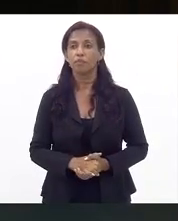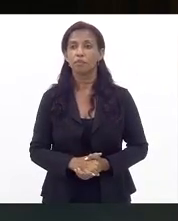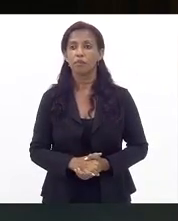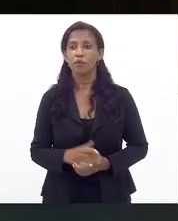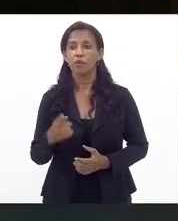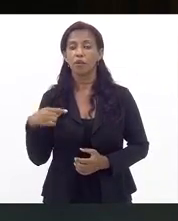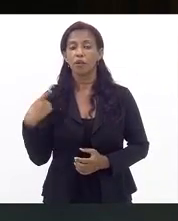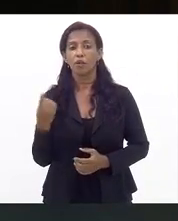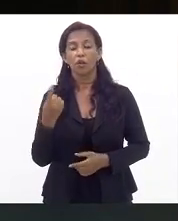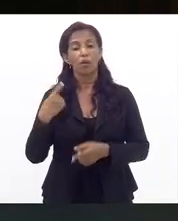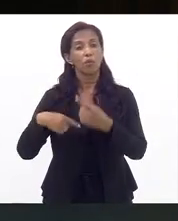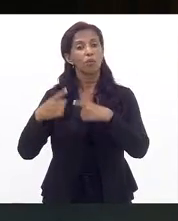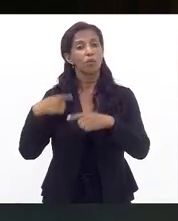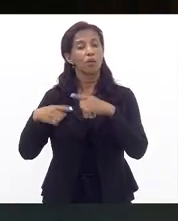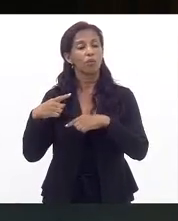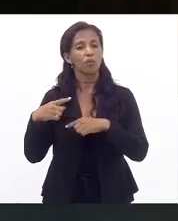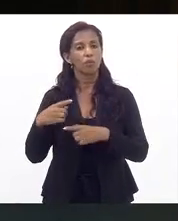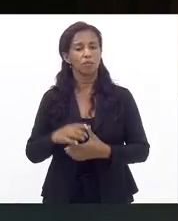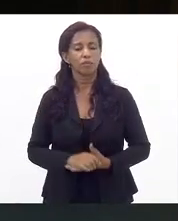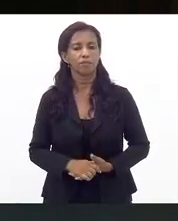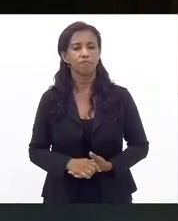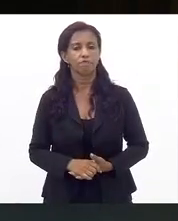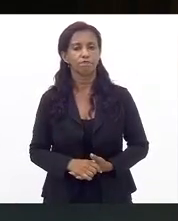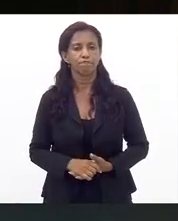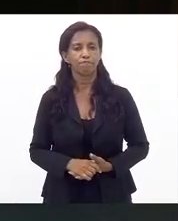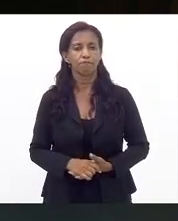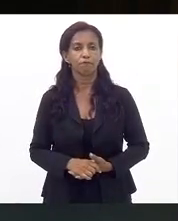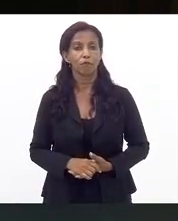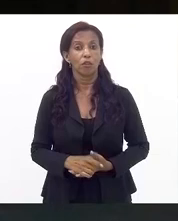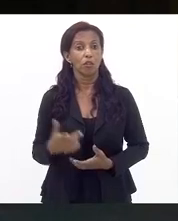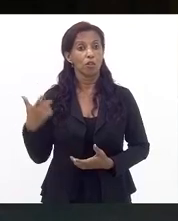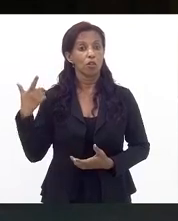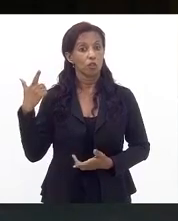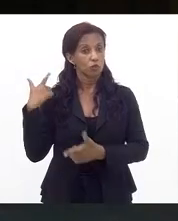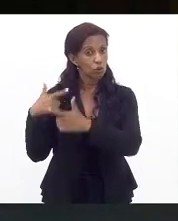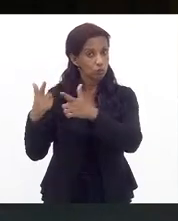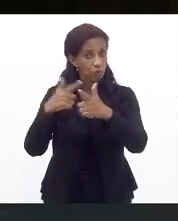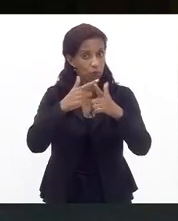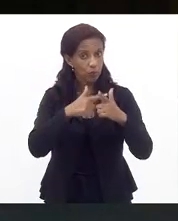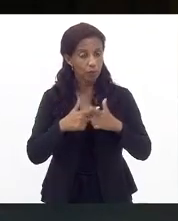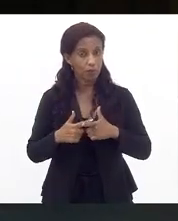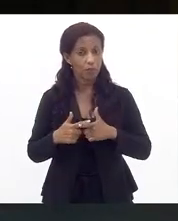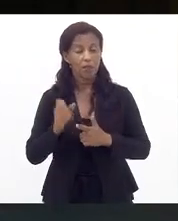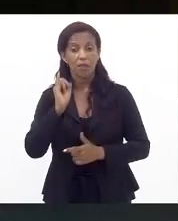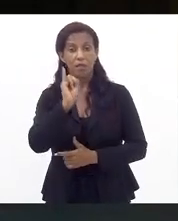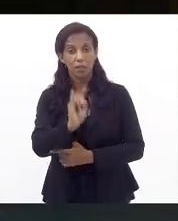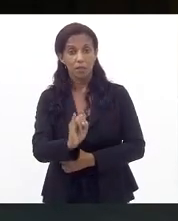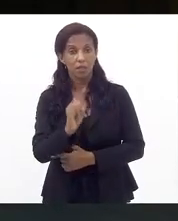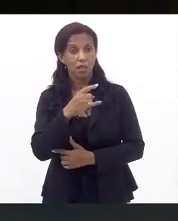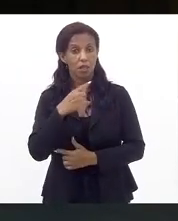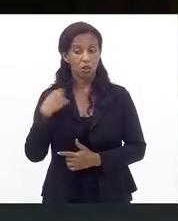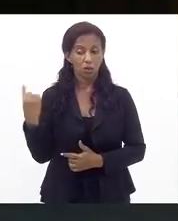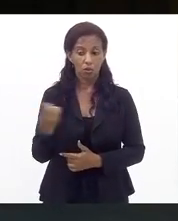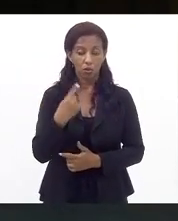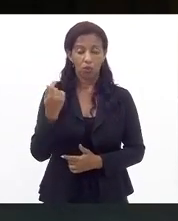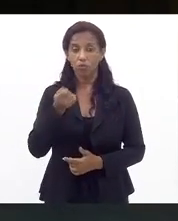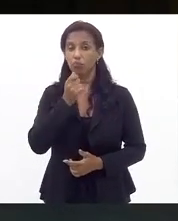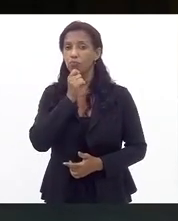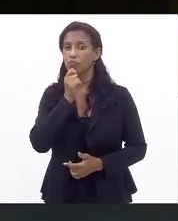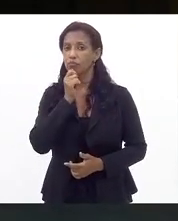e nós vamos voltar ao tempo de outrora do Tiro porrada e bomba e repito se nós não estivéssemos